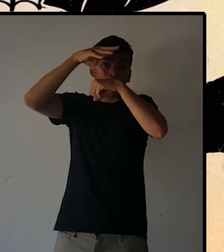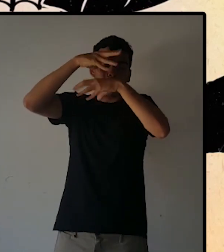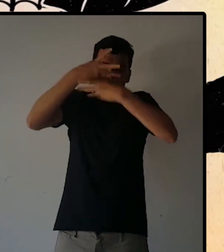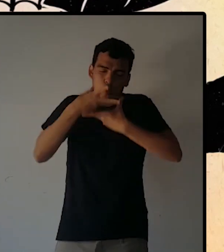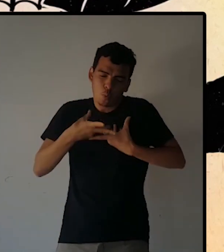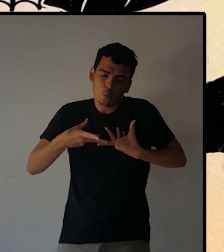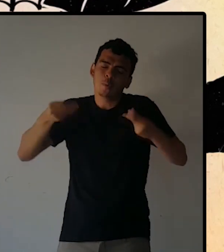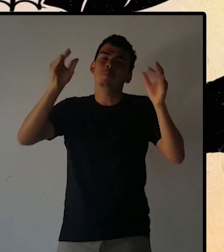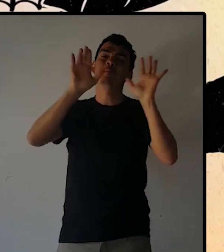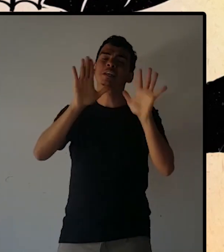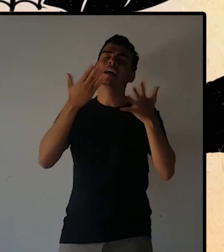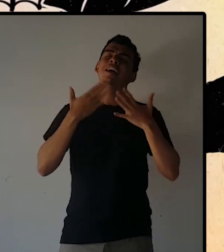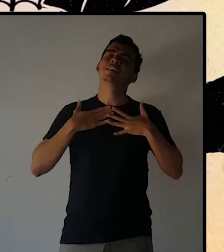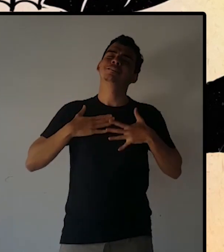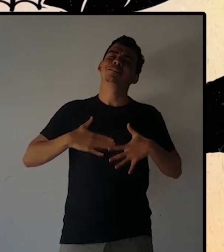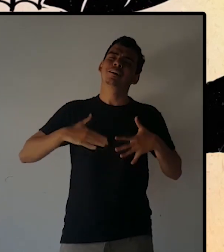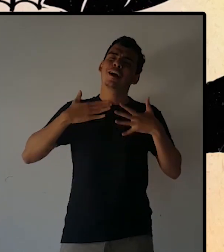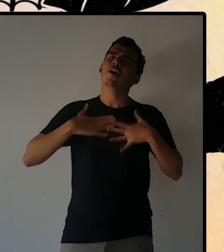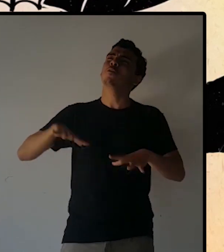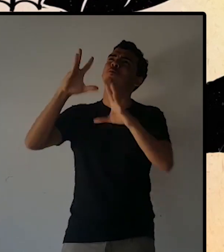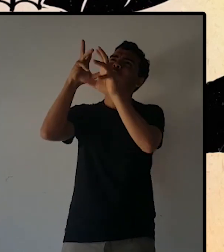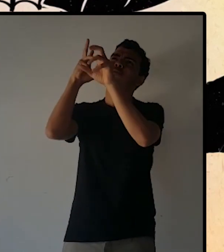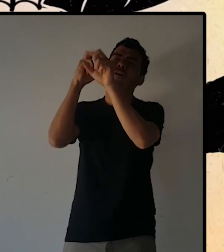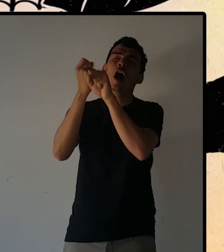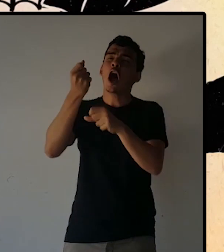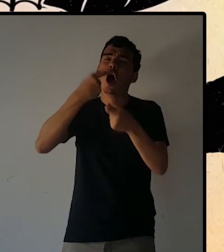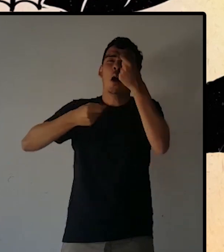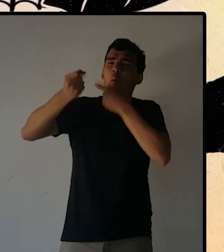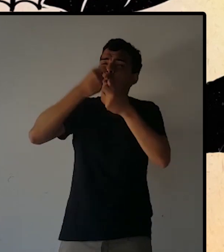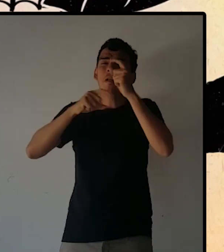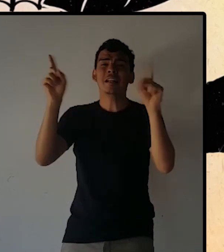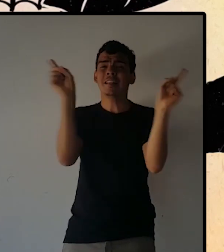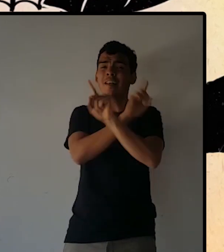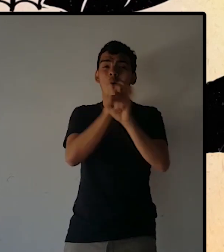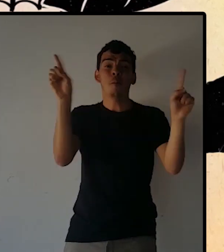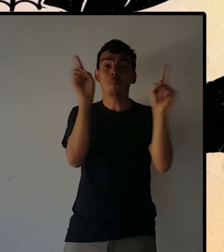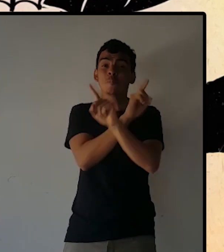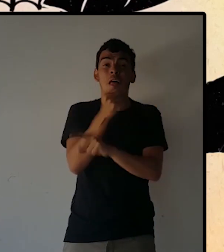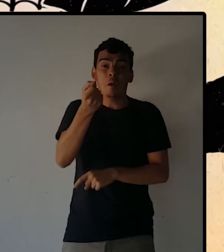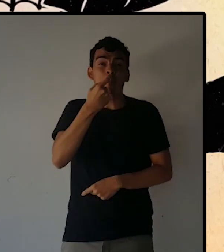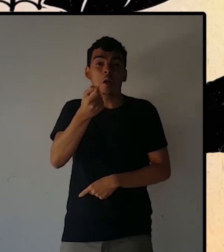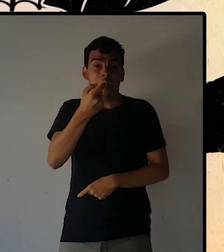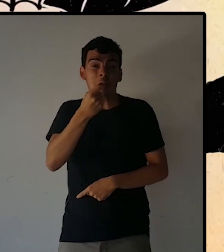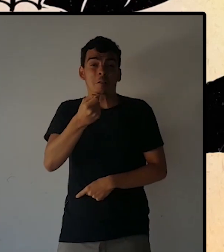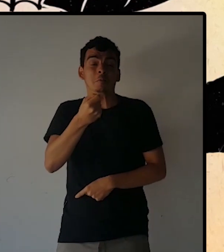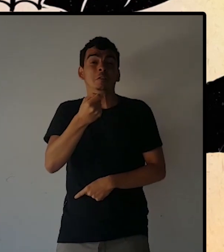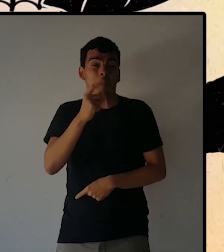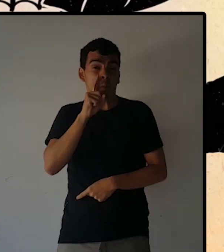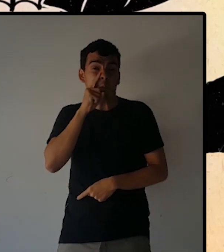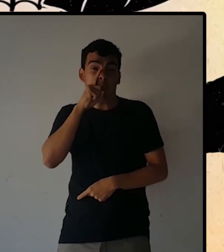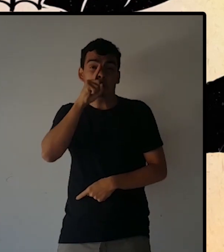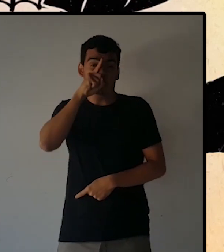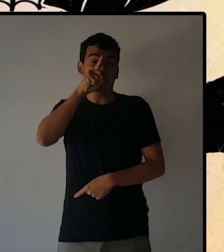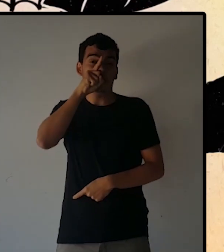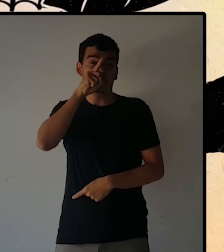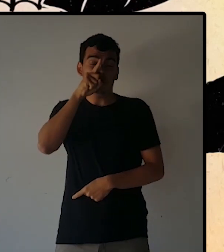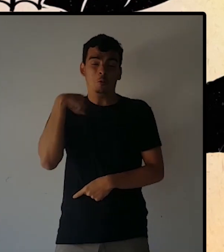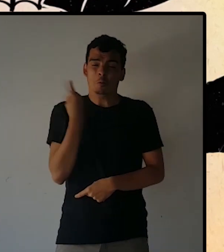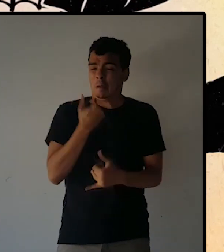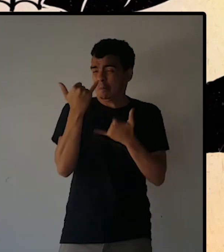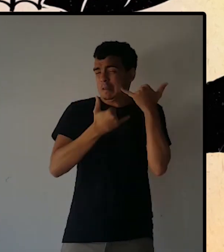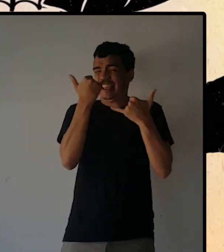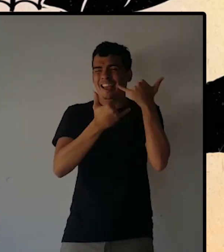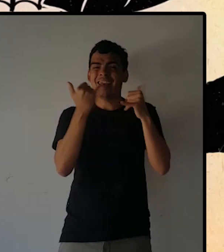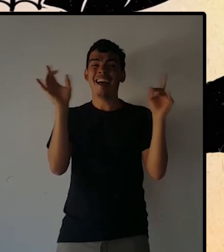calma, ainda é cedo, não vamos usar de qualquer jeito. Medicamento também tem risco, não